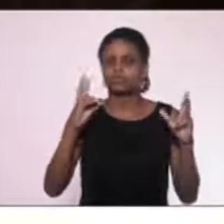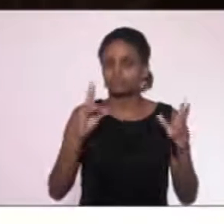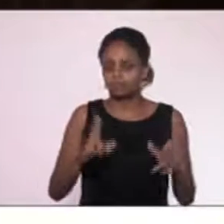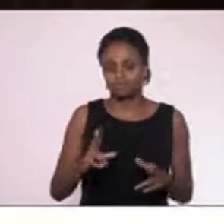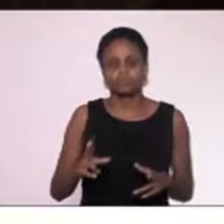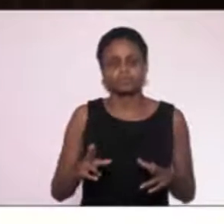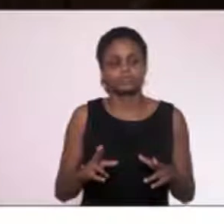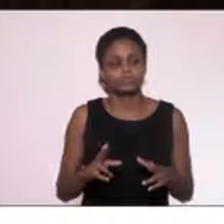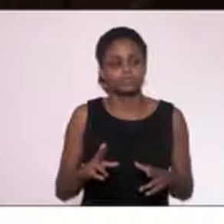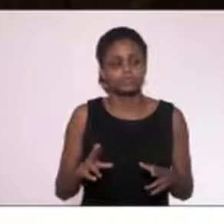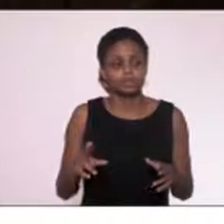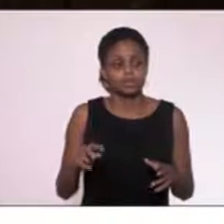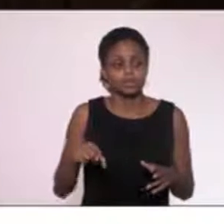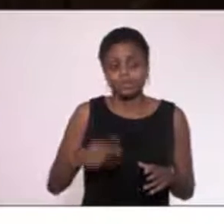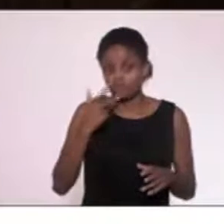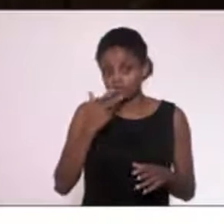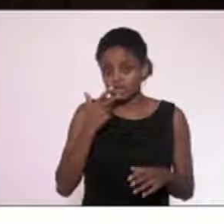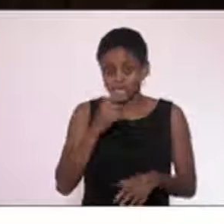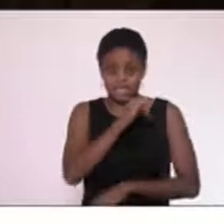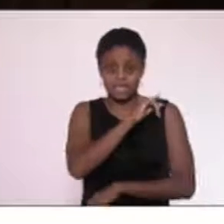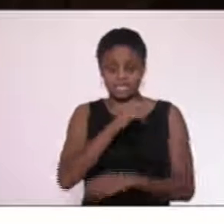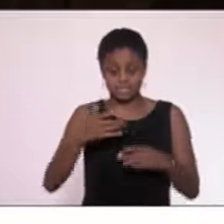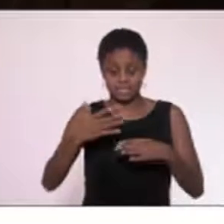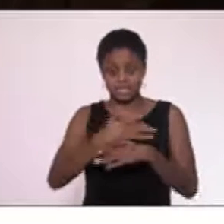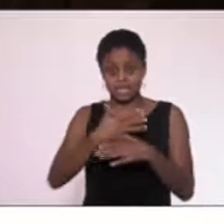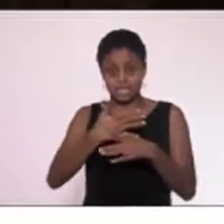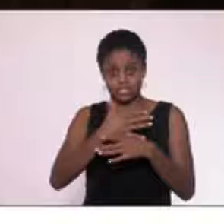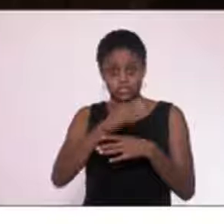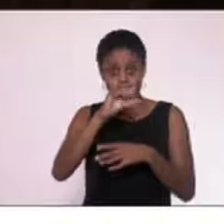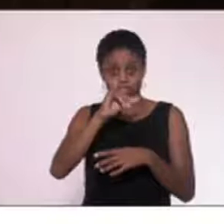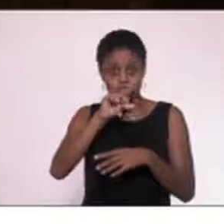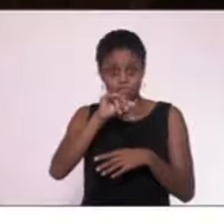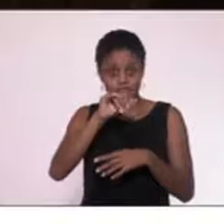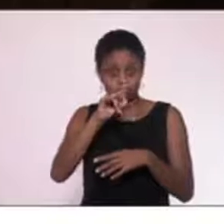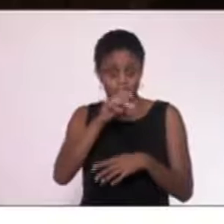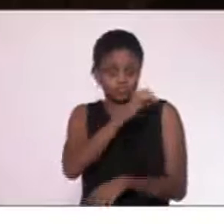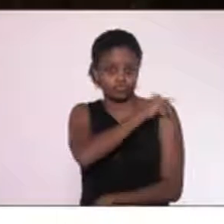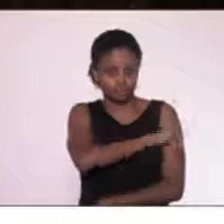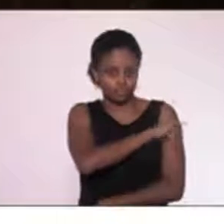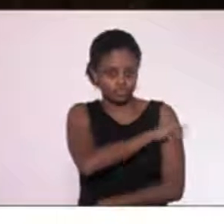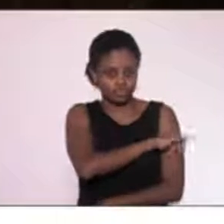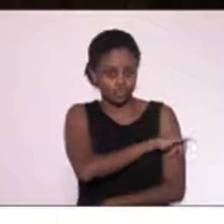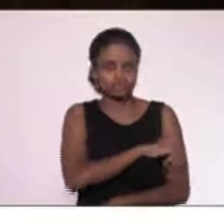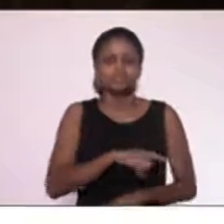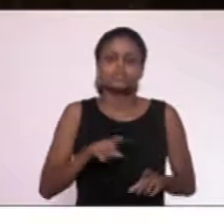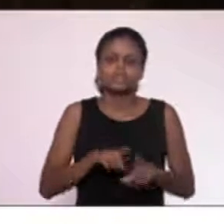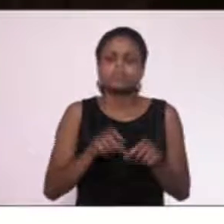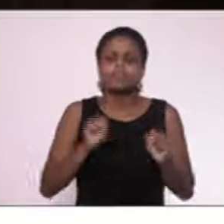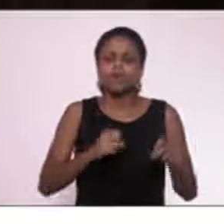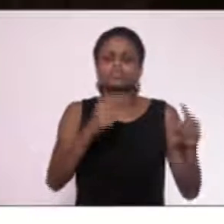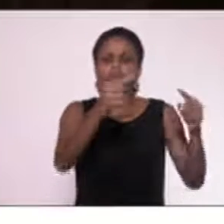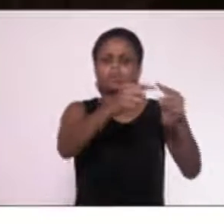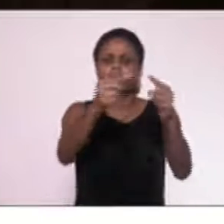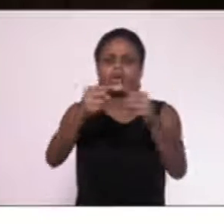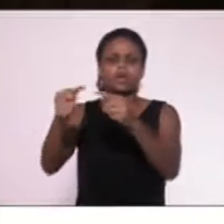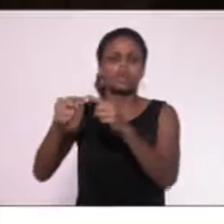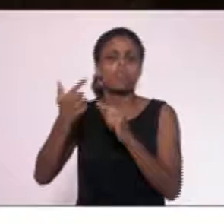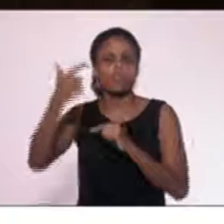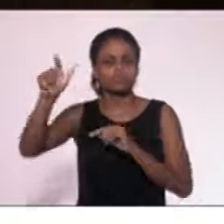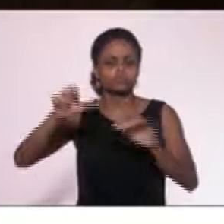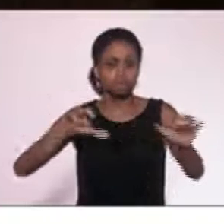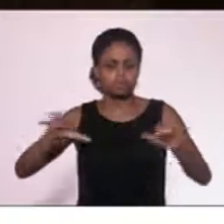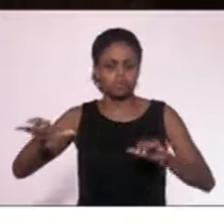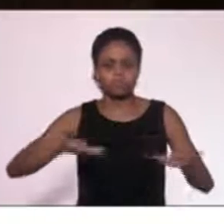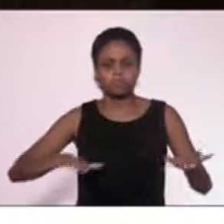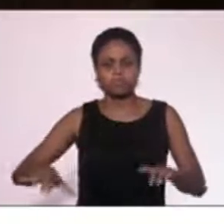E o que eu vou falar para a cidade do Rio de Janeiro se transfere para outras regiões